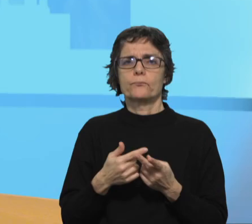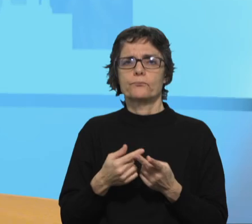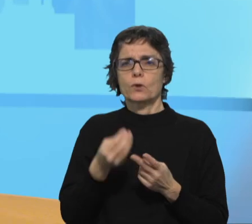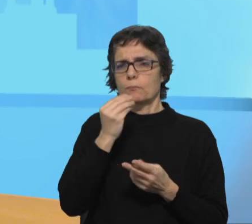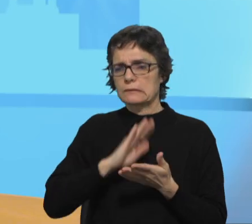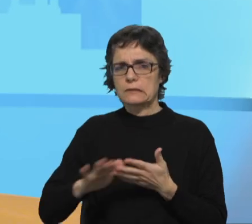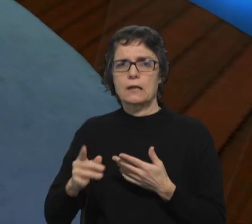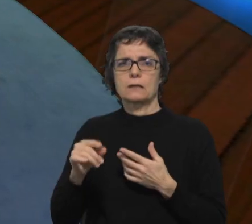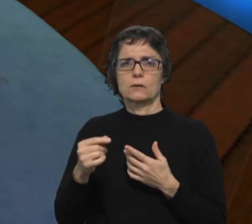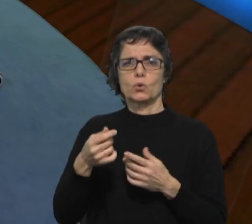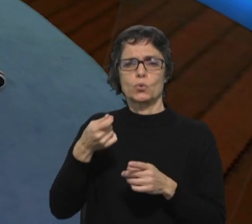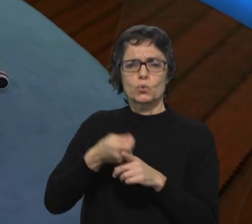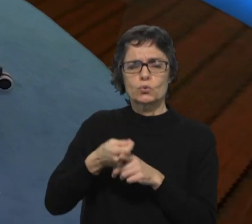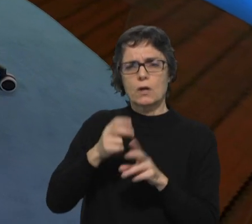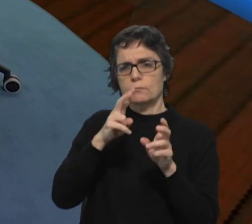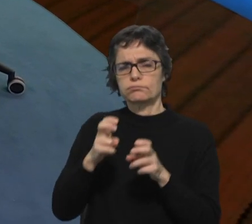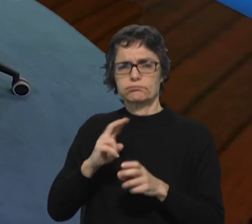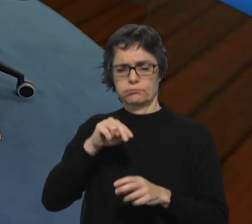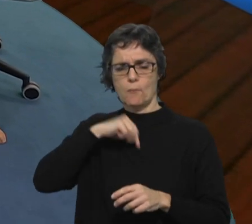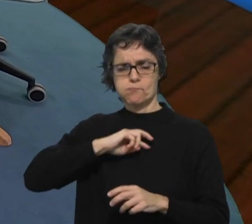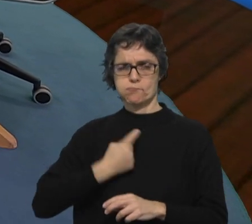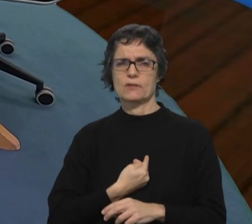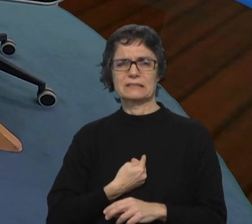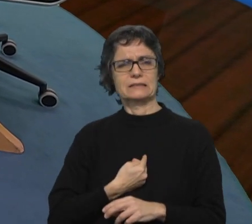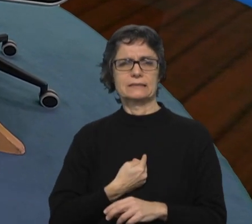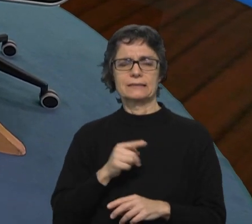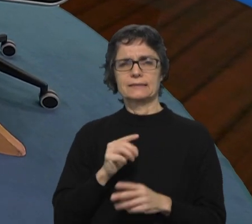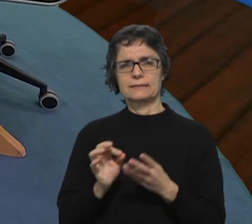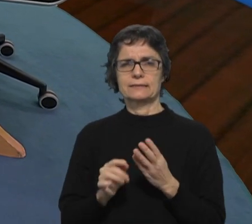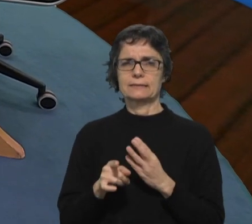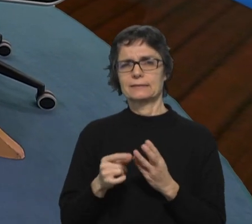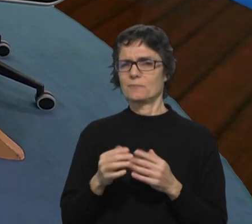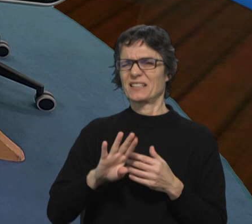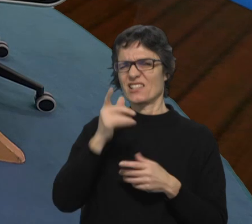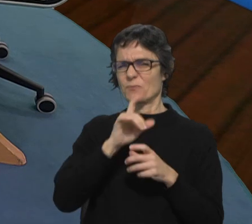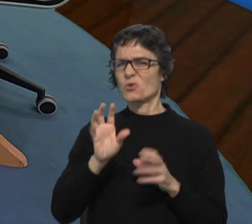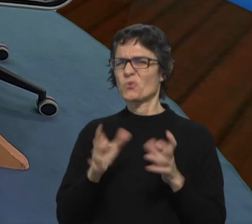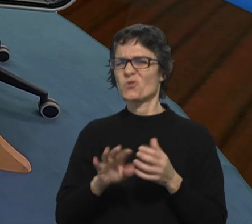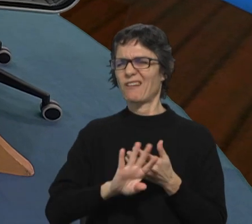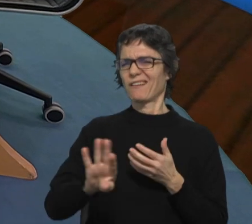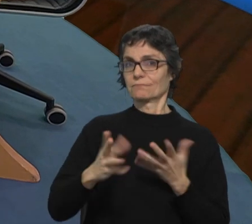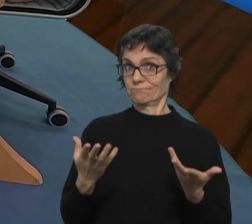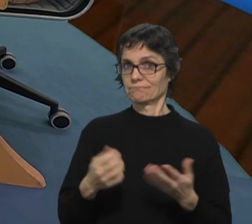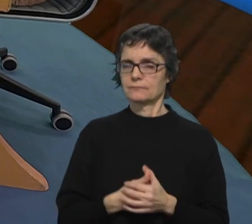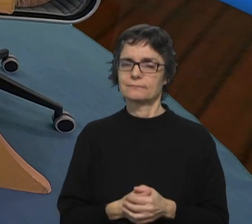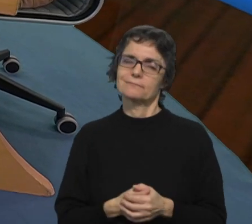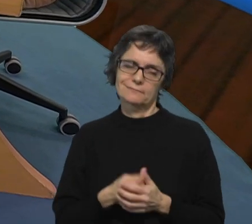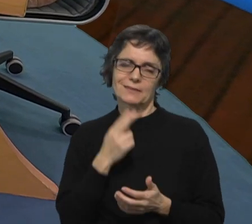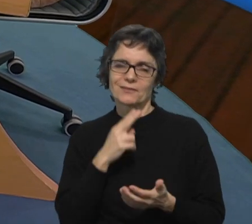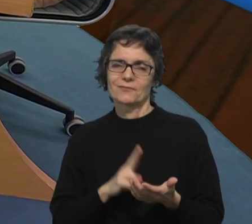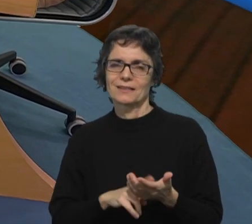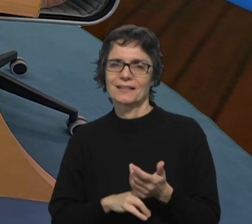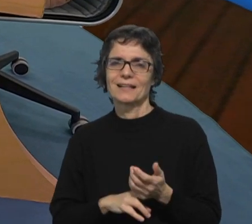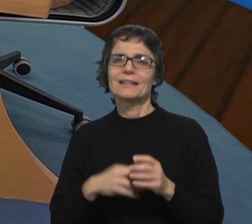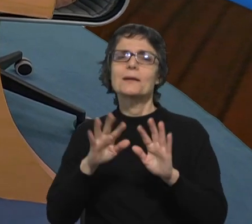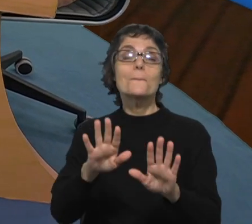dedicar-nos a determinadas causas, conversão interior, enfim, não é propriamente... Isso é verdade, mas mesmo aí também poderíamos